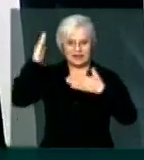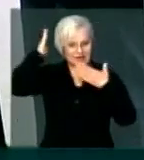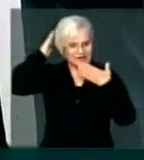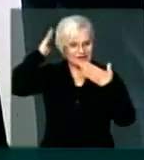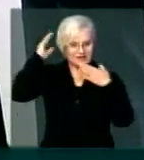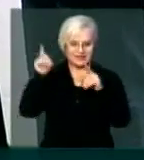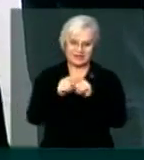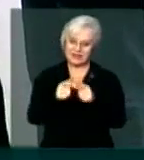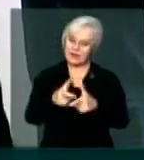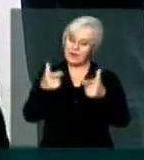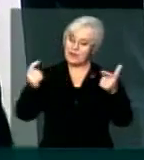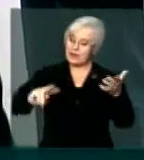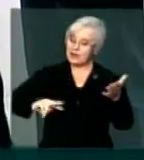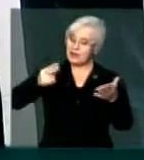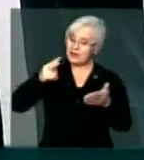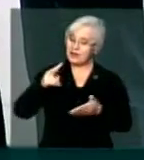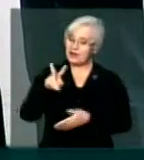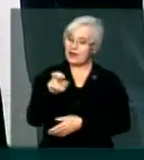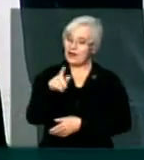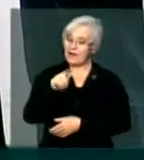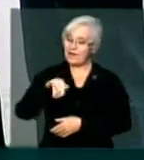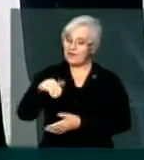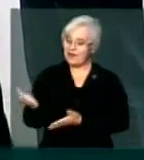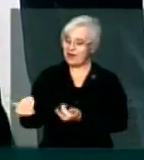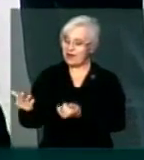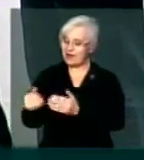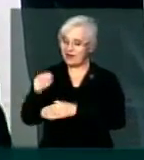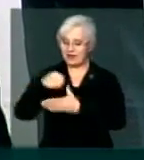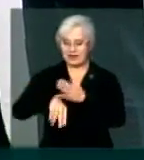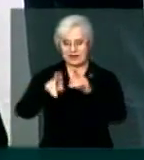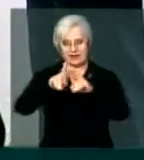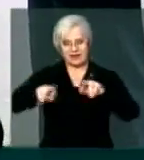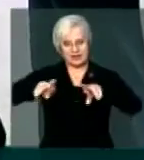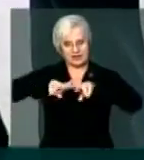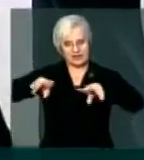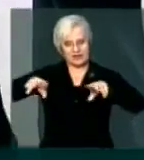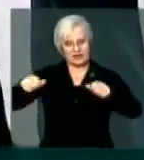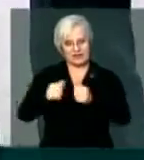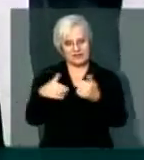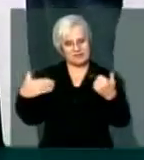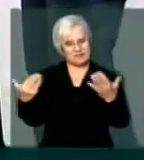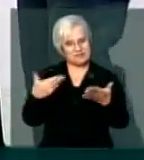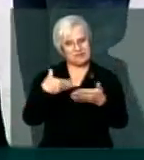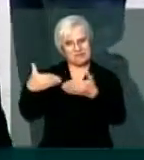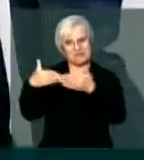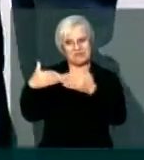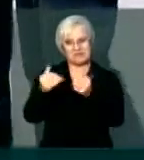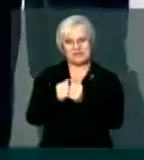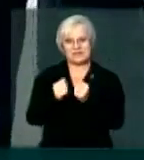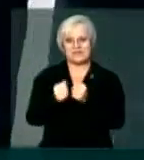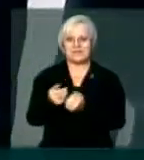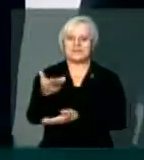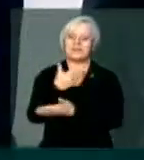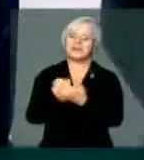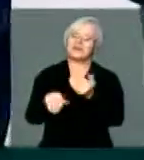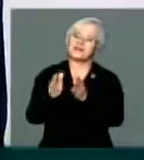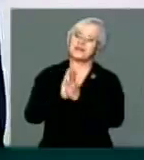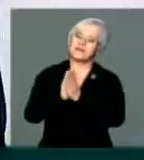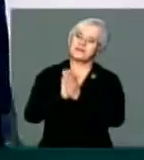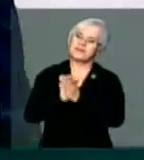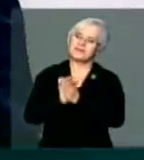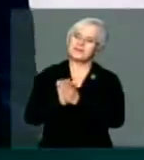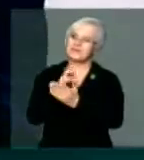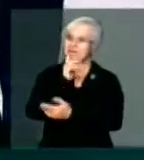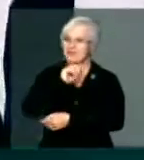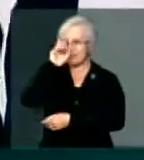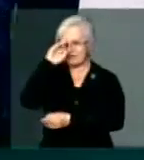aumento ainda mais do número de vagas de jovens nas universidades e assim por diante. Então, fica aqui a minha solicitação a